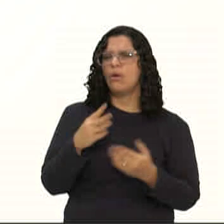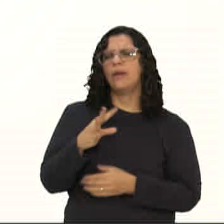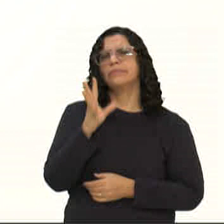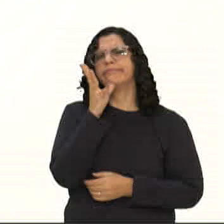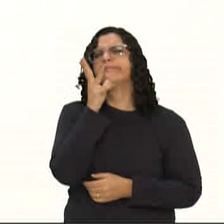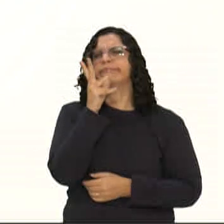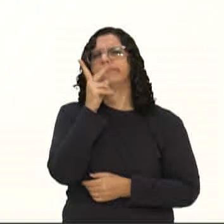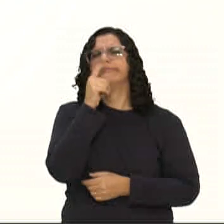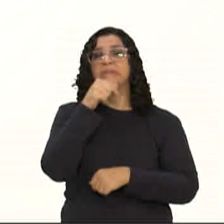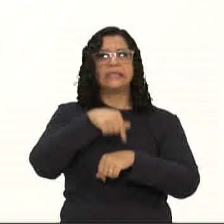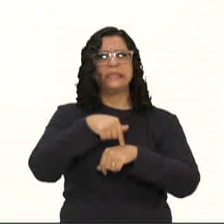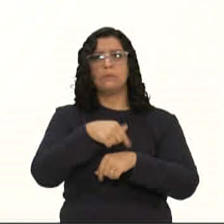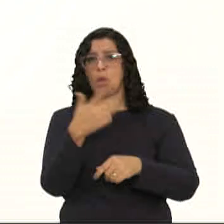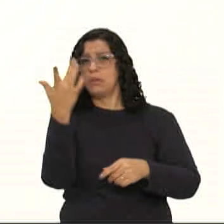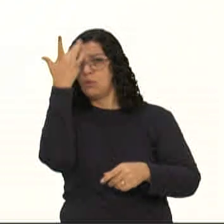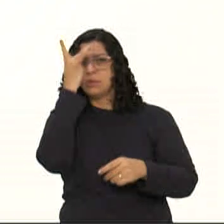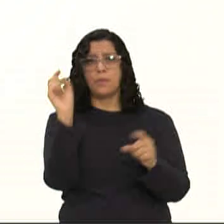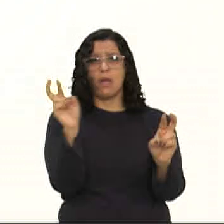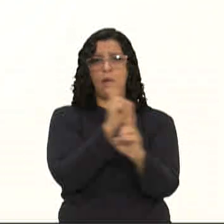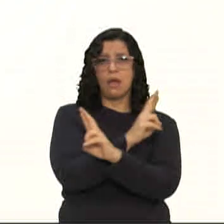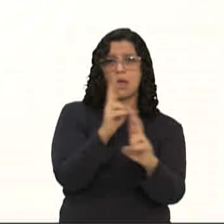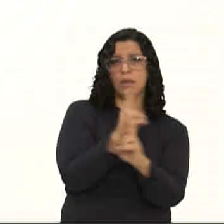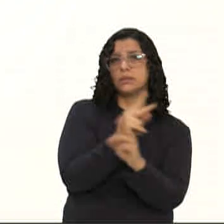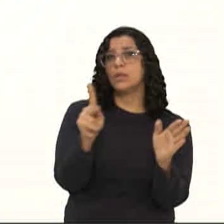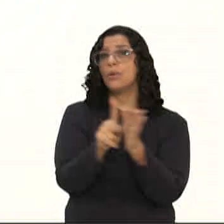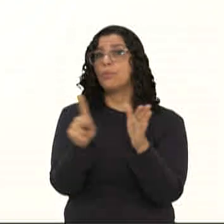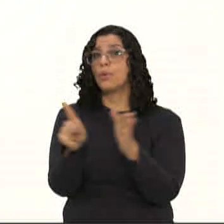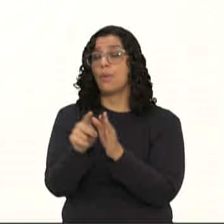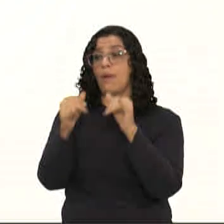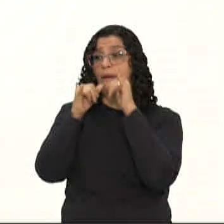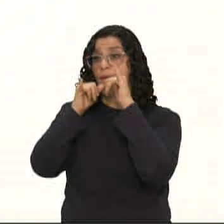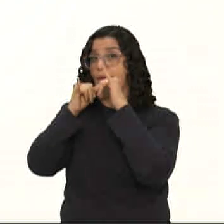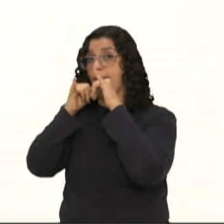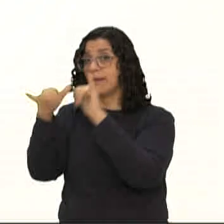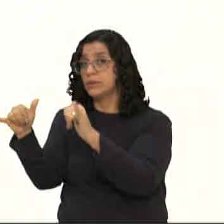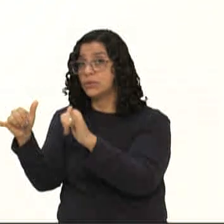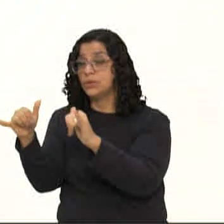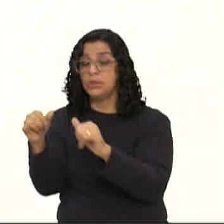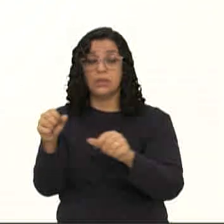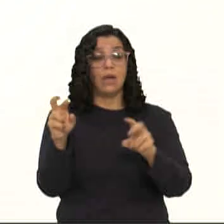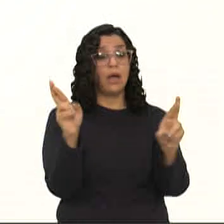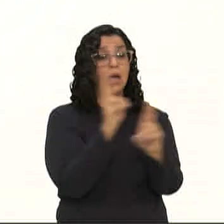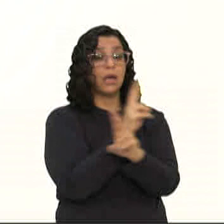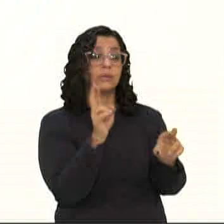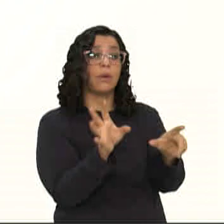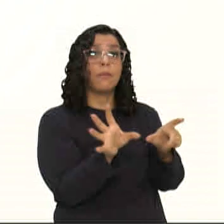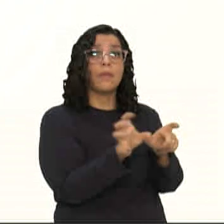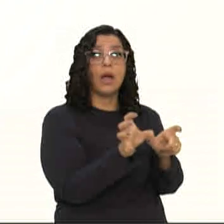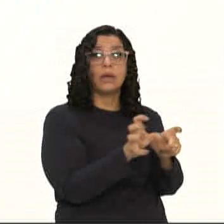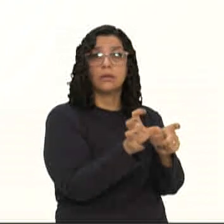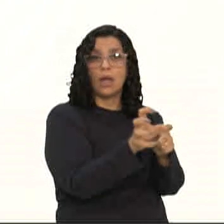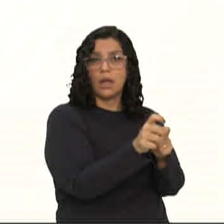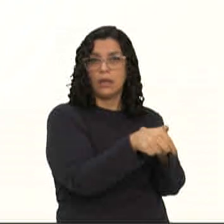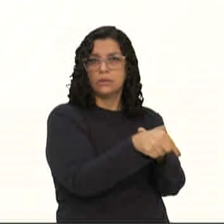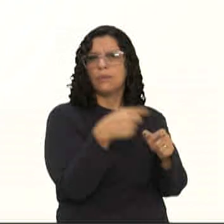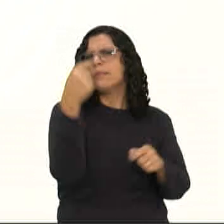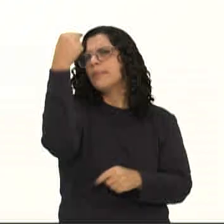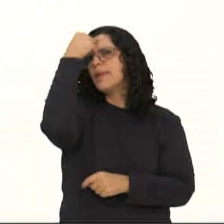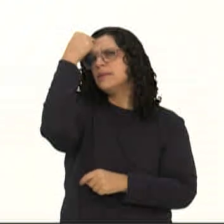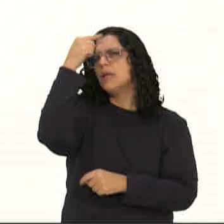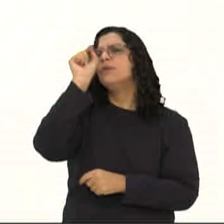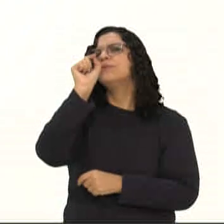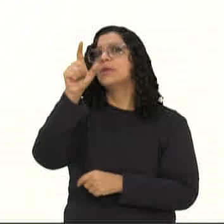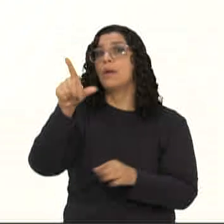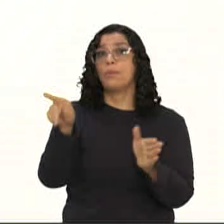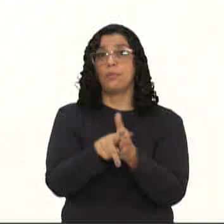tempo desconhecia-se a relação entre os fenômenos elétricos e magnéticos. Pensava-se nessa